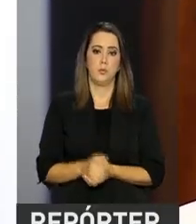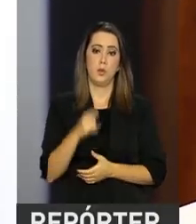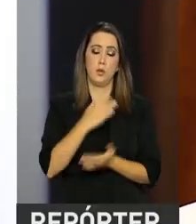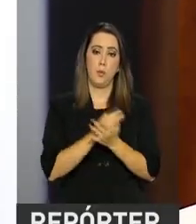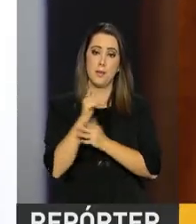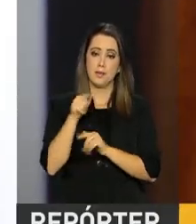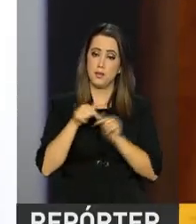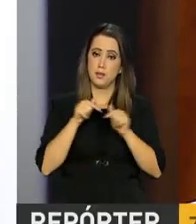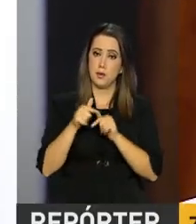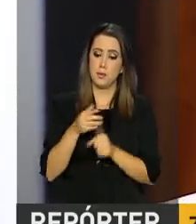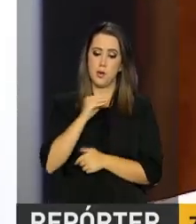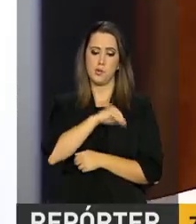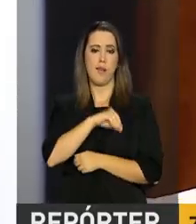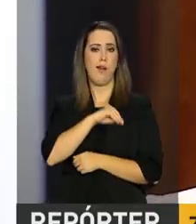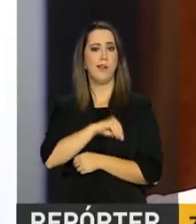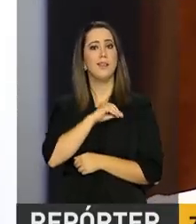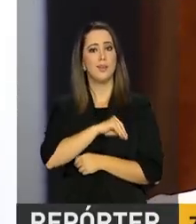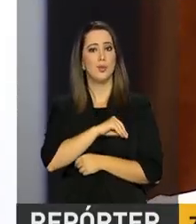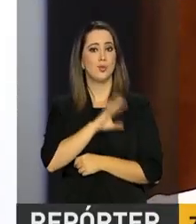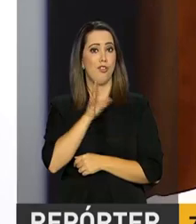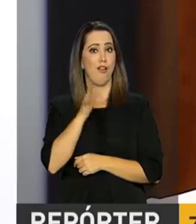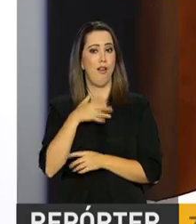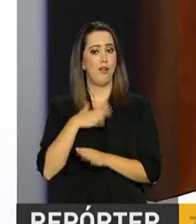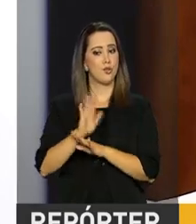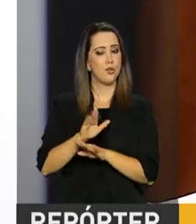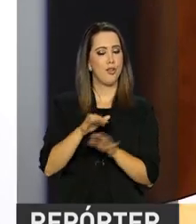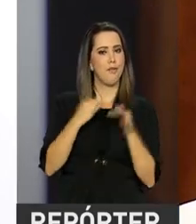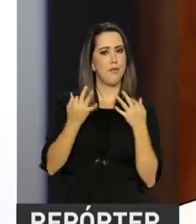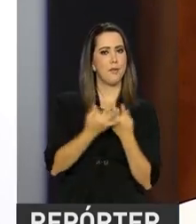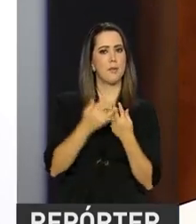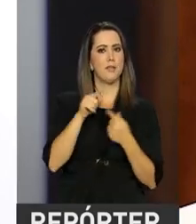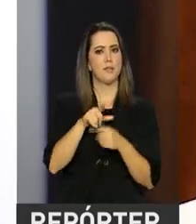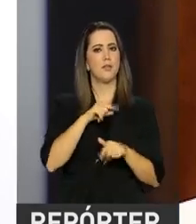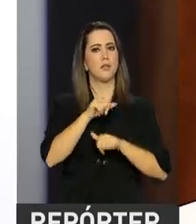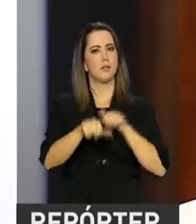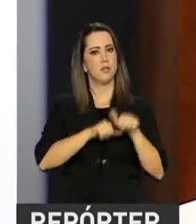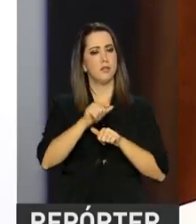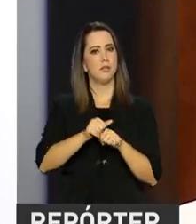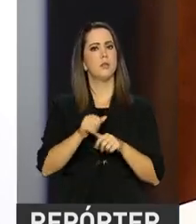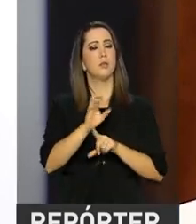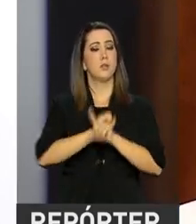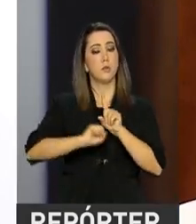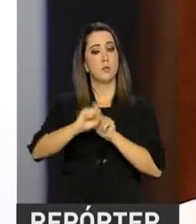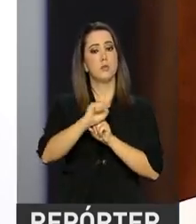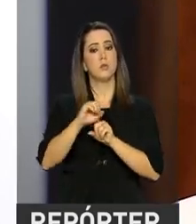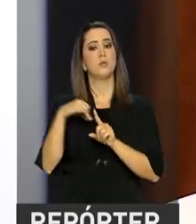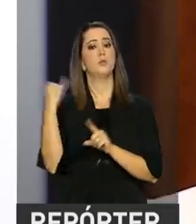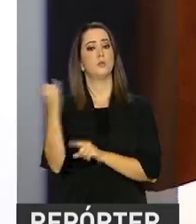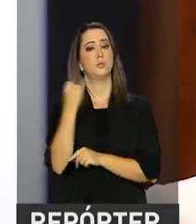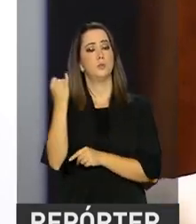ele começa a ganhar um salário e ele consegue ajudar a família dele então tem uma transformação social aí muito interessante